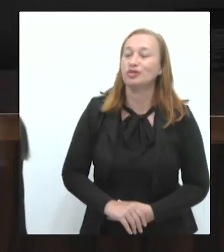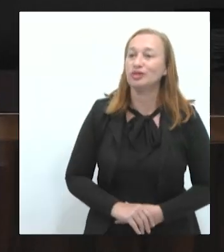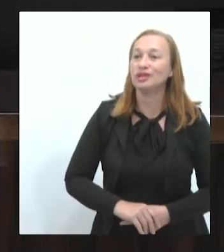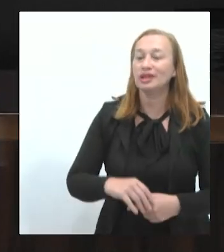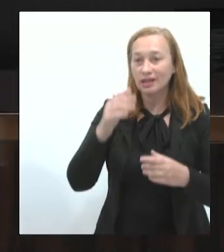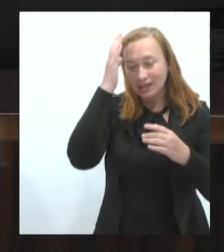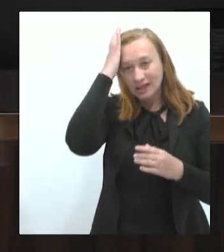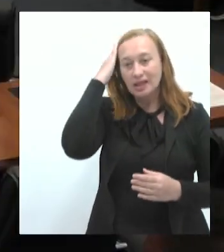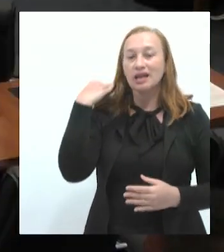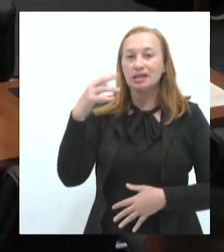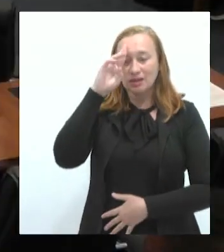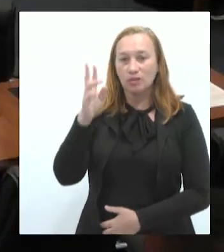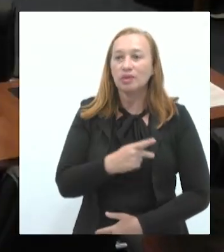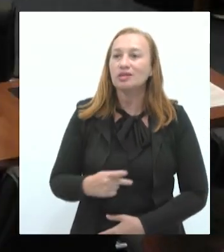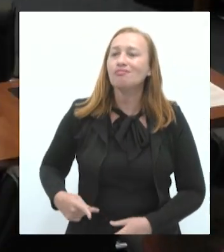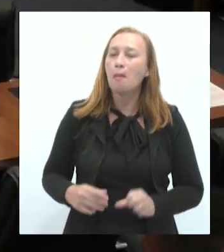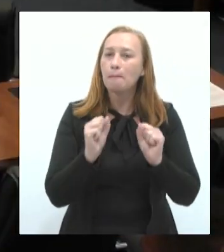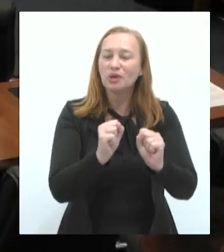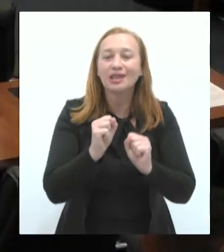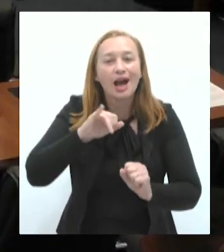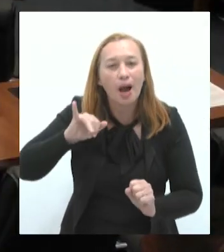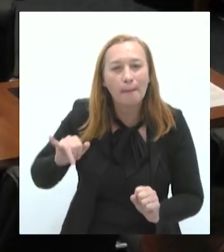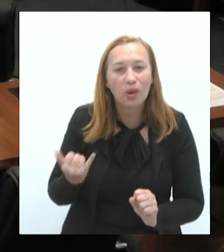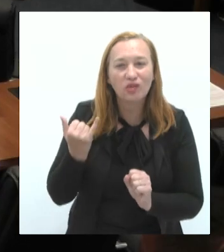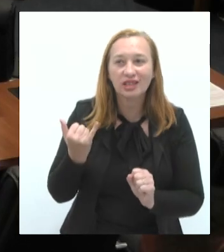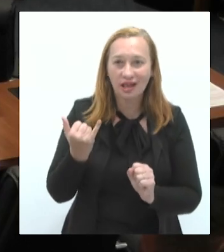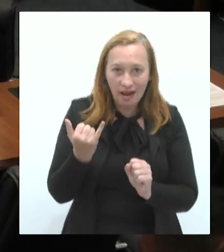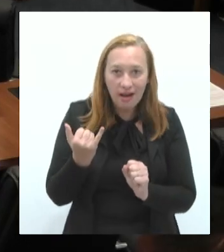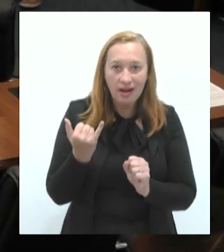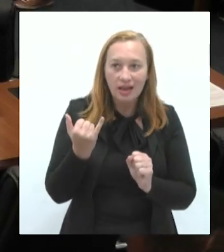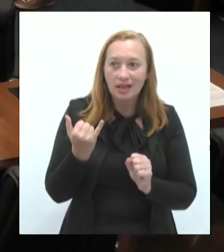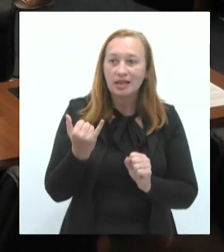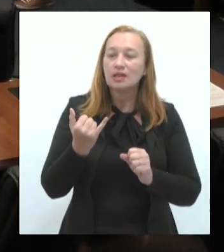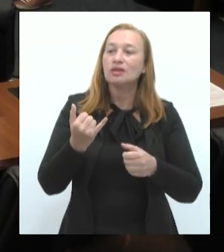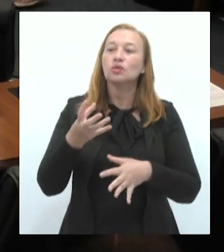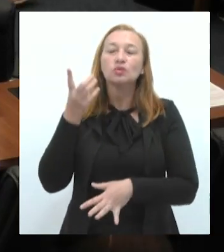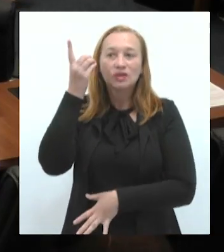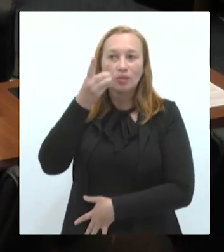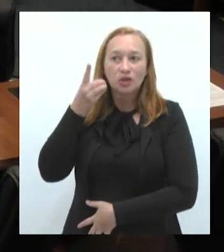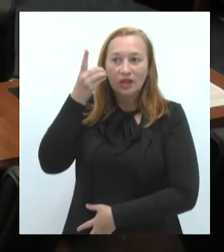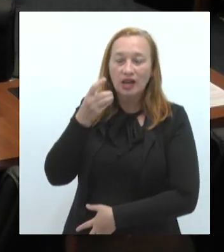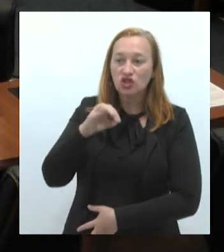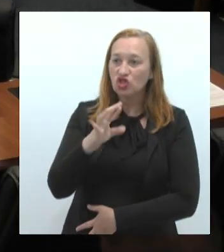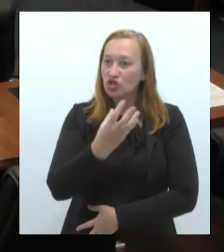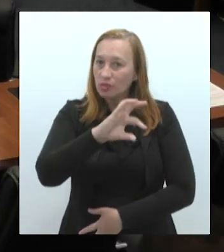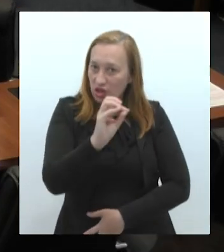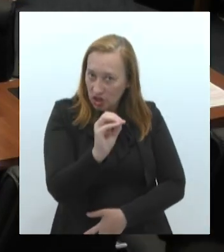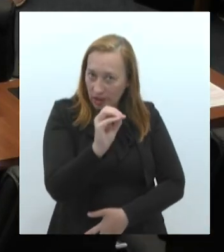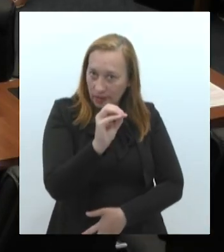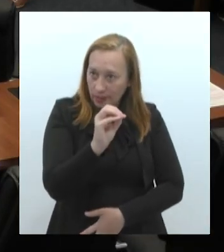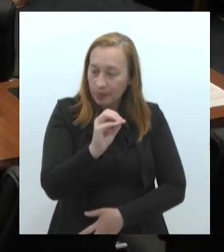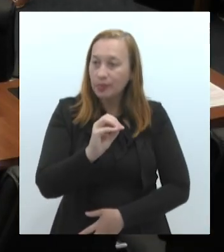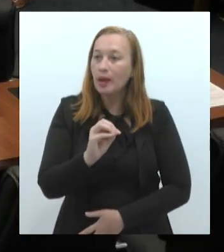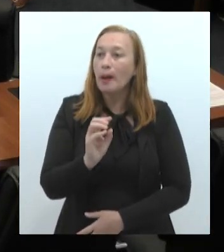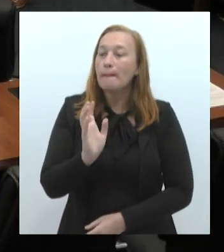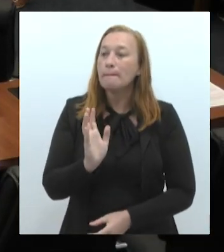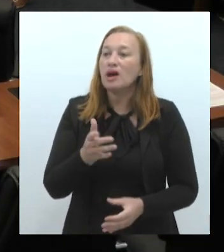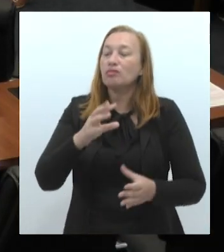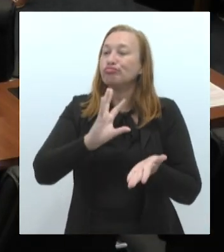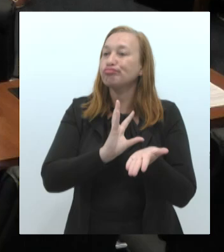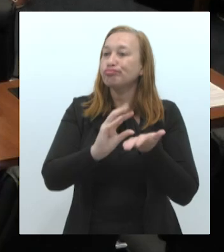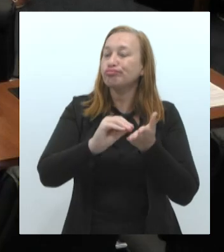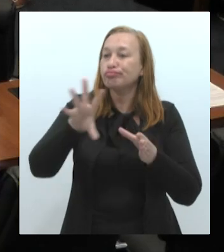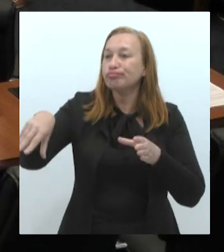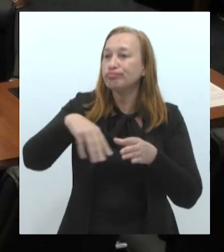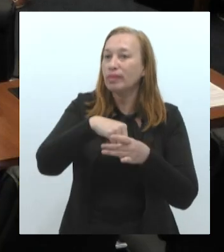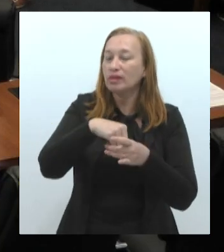senhor presidente, só podia aproveitar que vai atender o deputado Chico Machado para botar em pauta o projeto